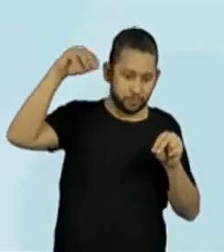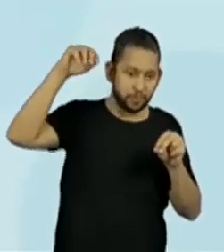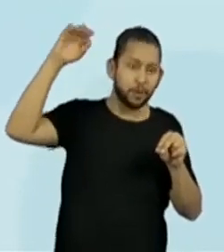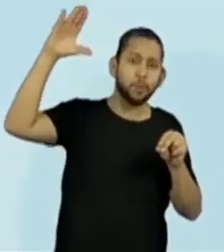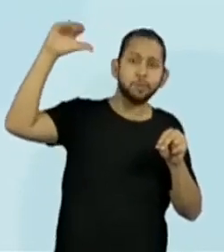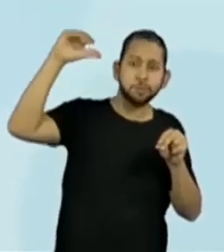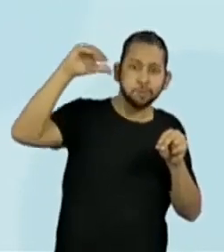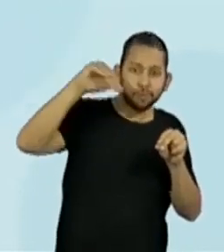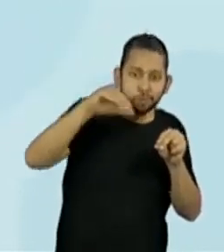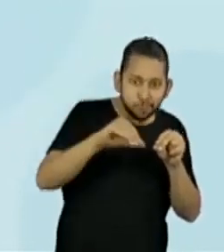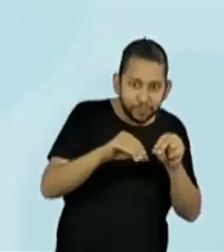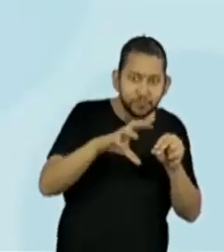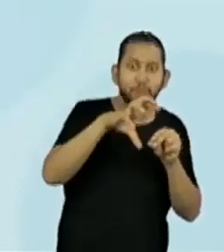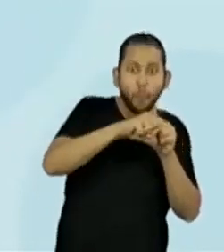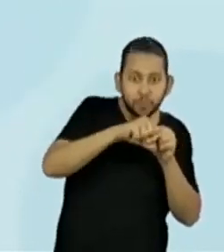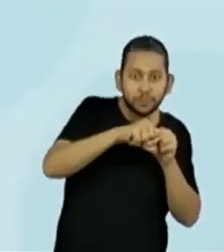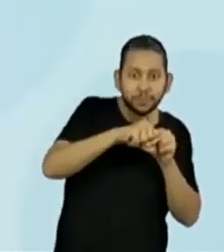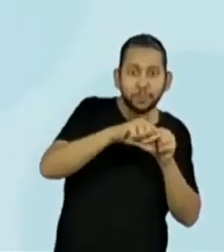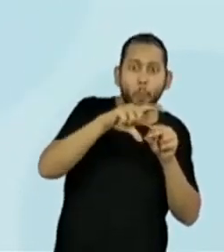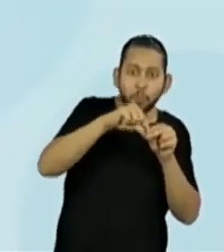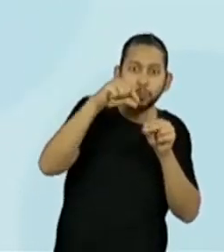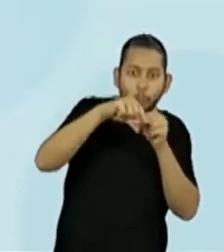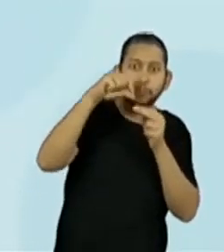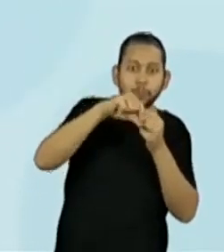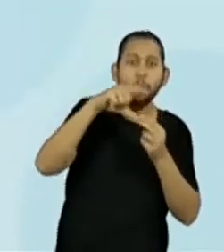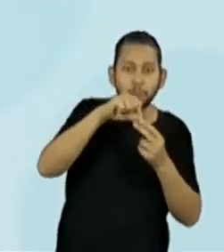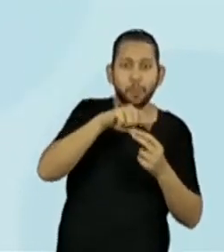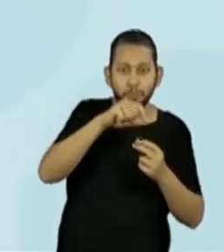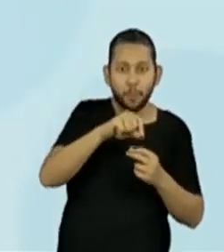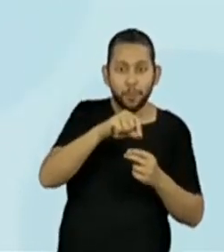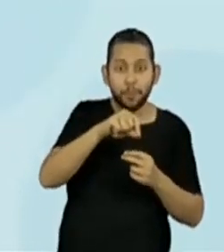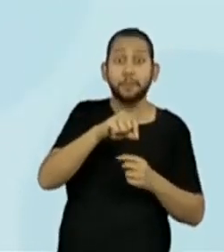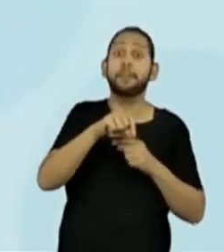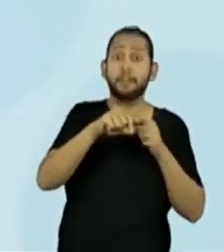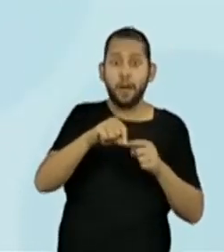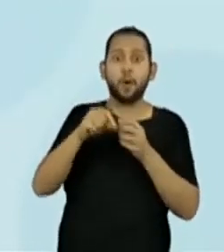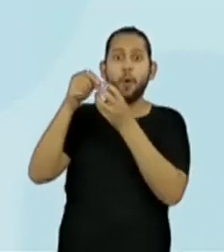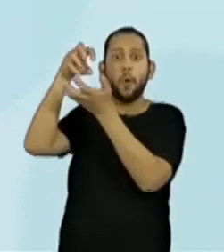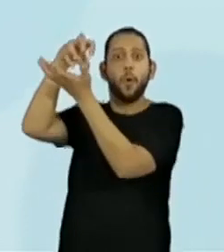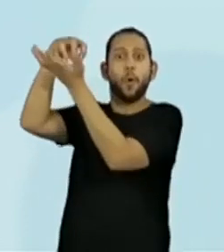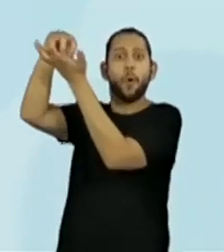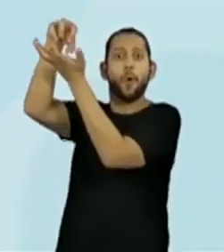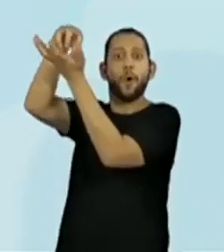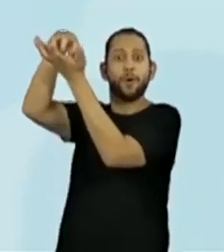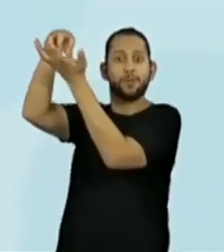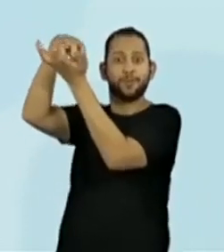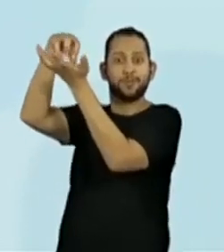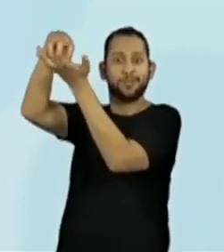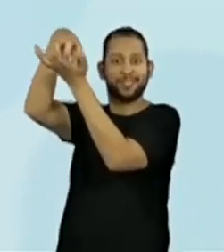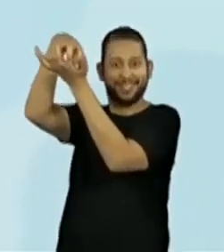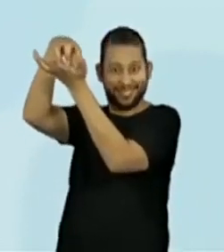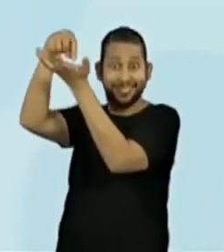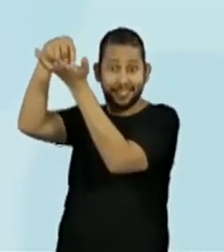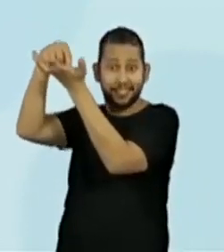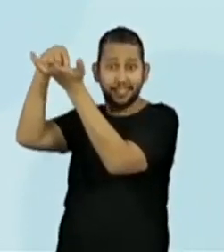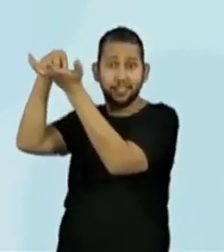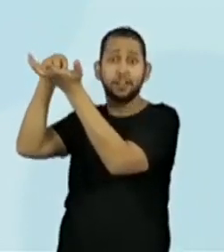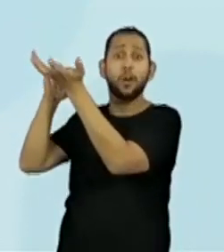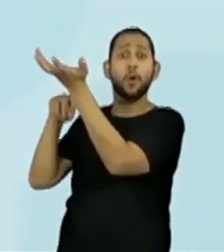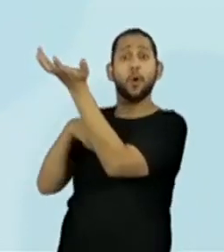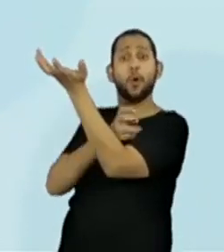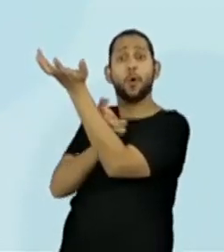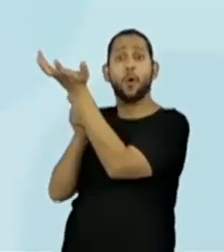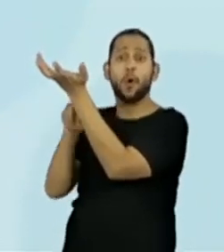de alimento para a cobra. A grama, a planta, ela serve